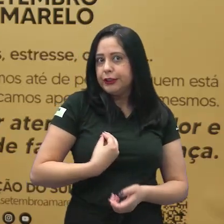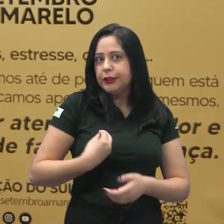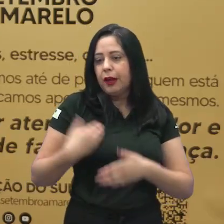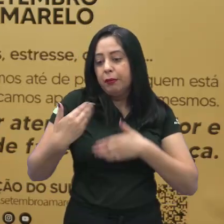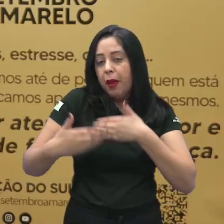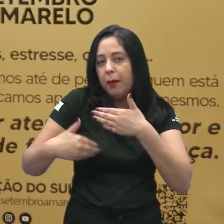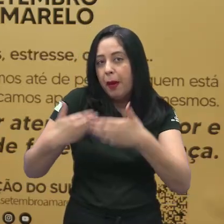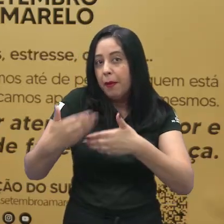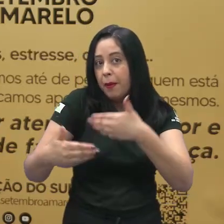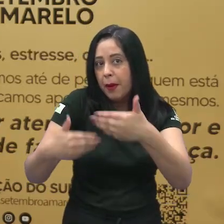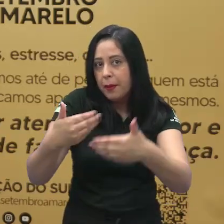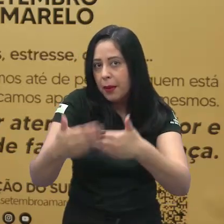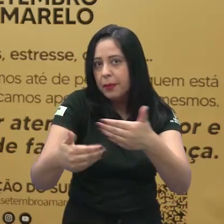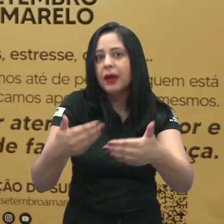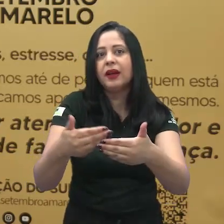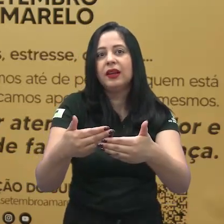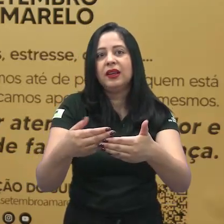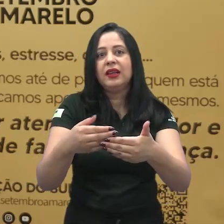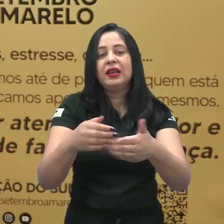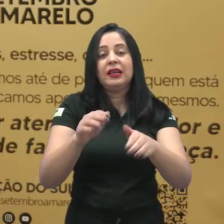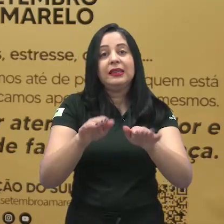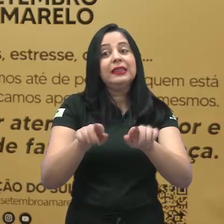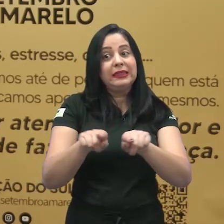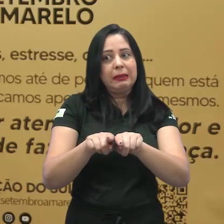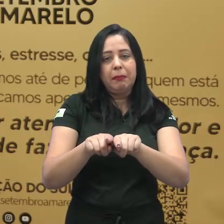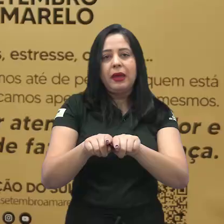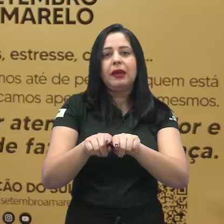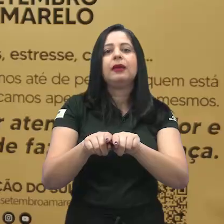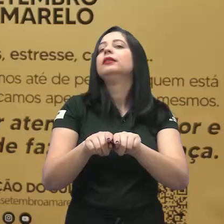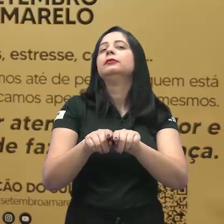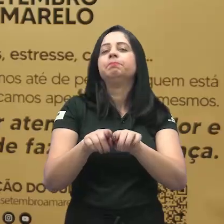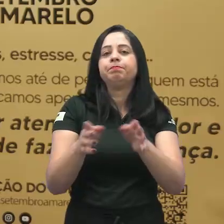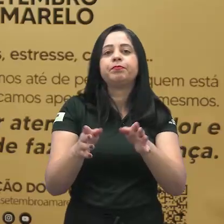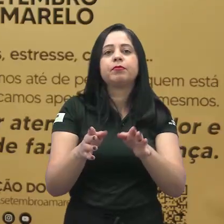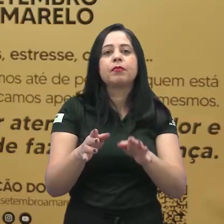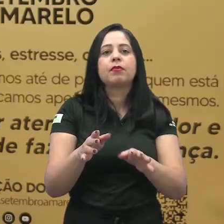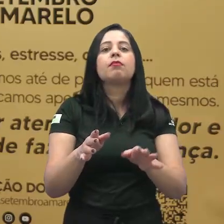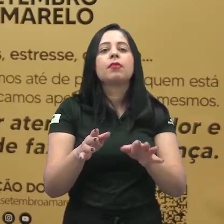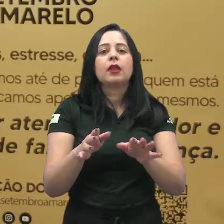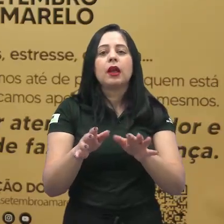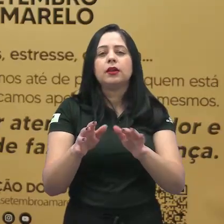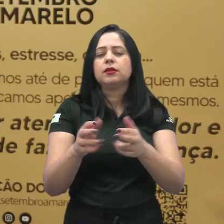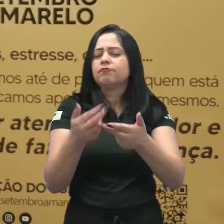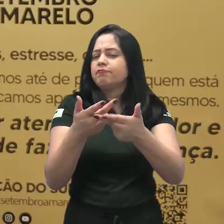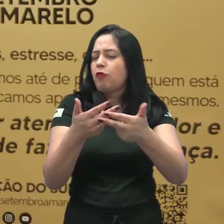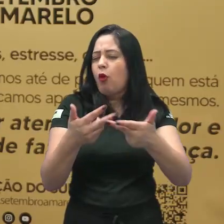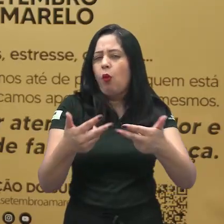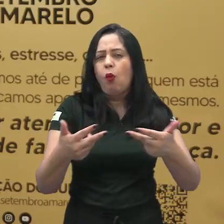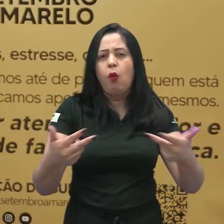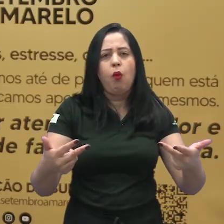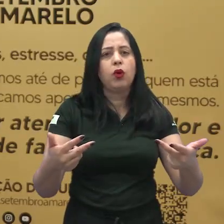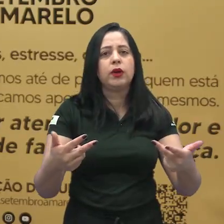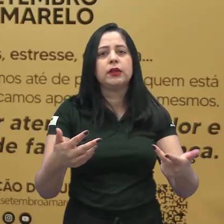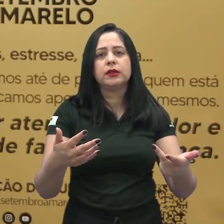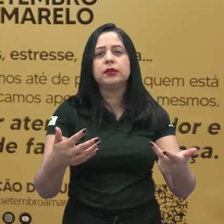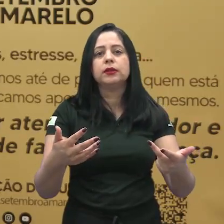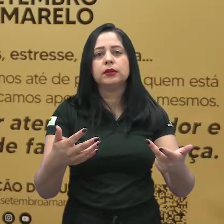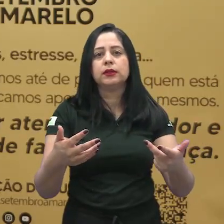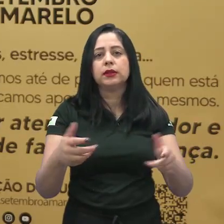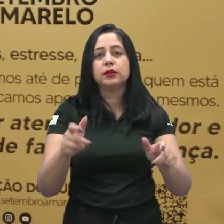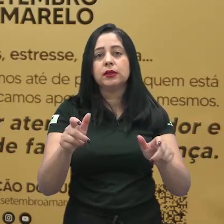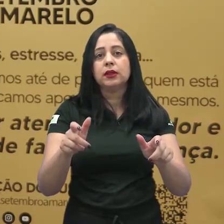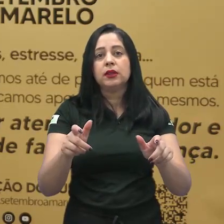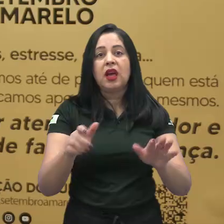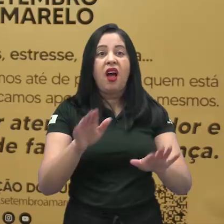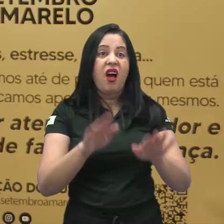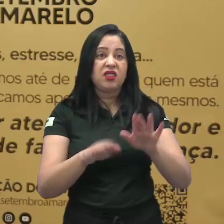perdas trazem sentimentos difíceis de lidar, né? Então, na graduação de dificuldade, às vezes a necessidade da pessoa